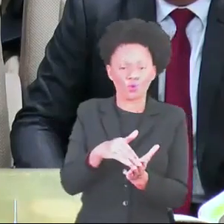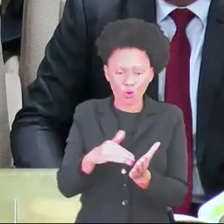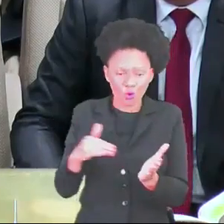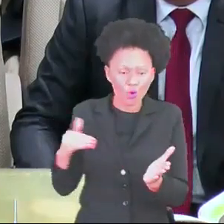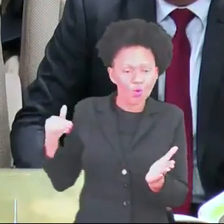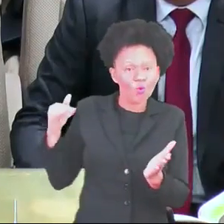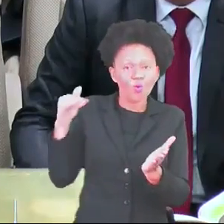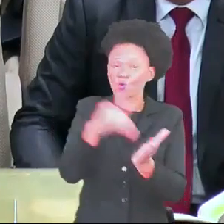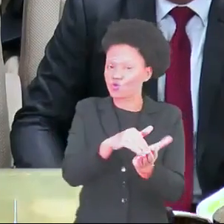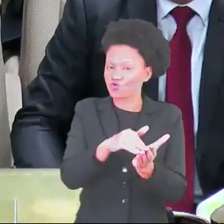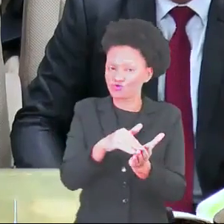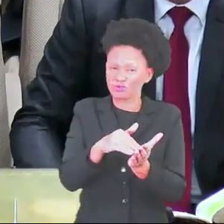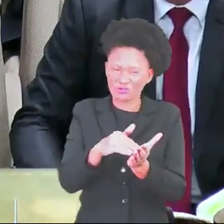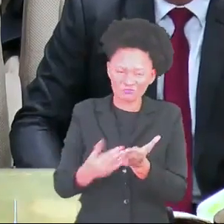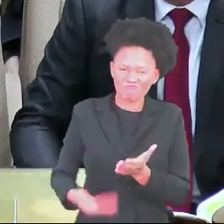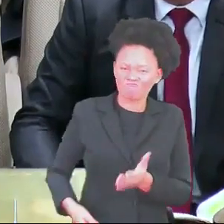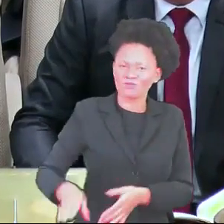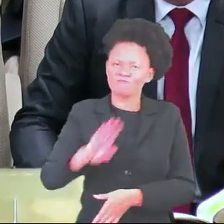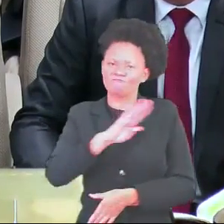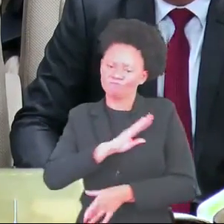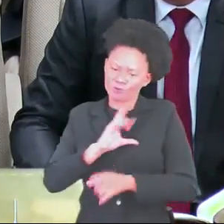ser vencida.